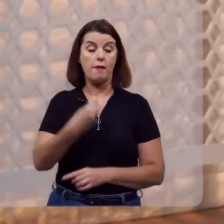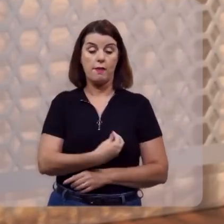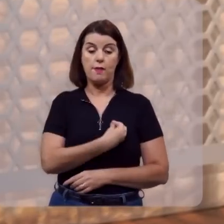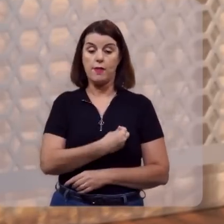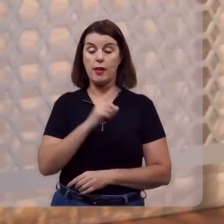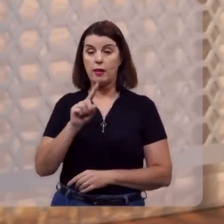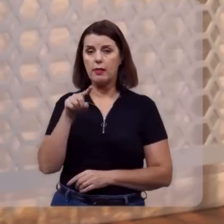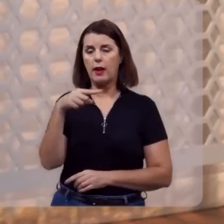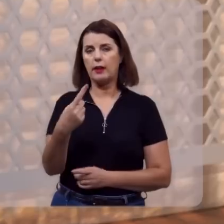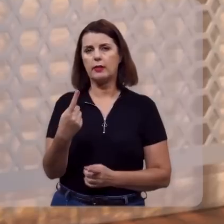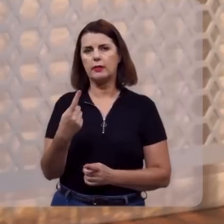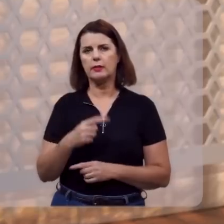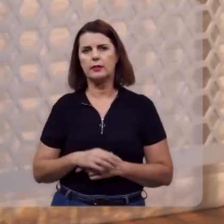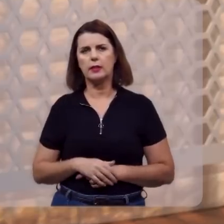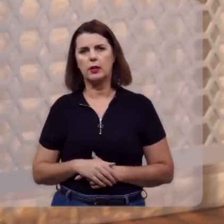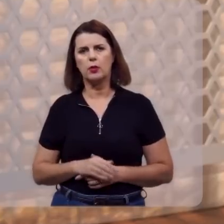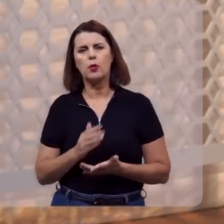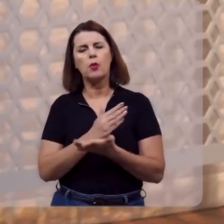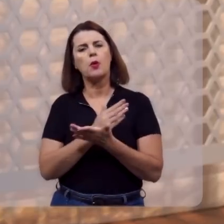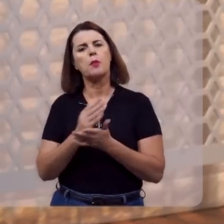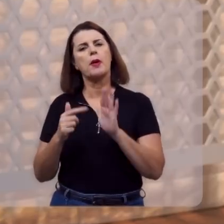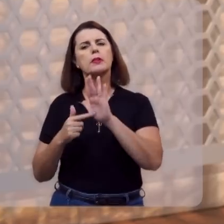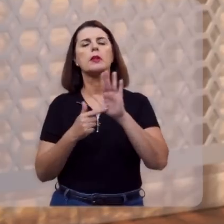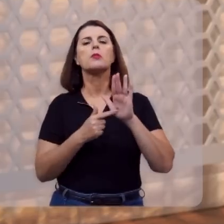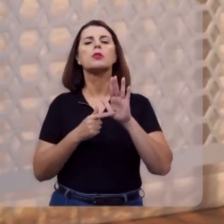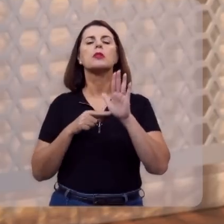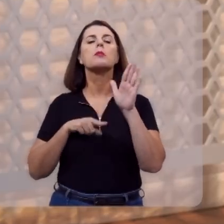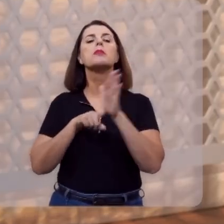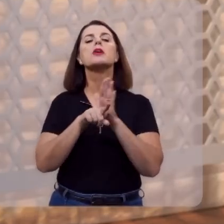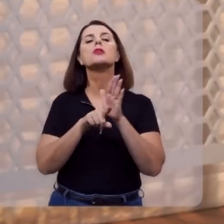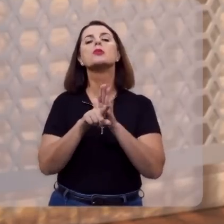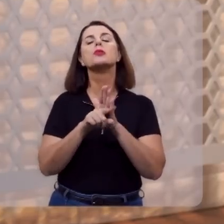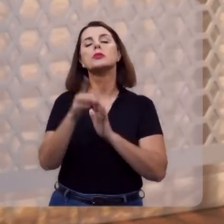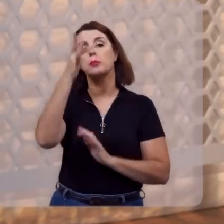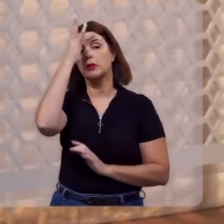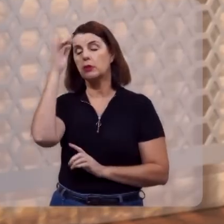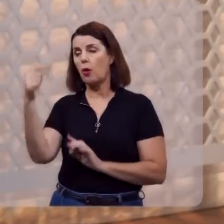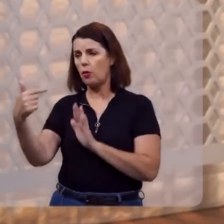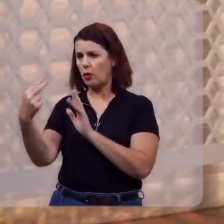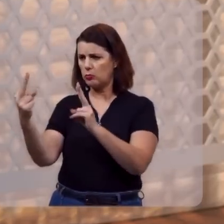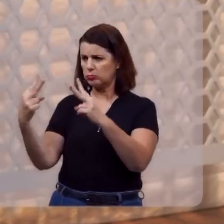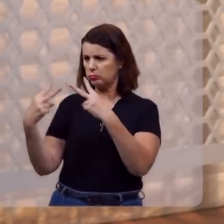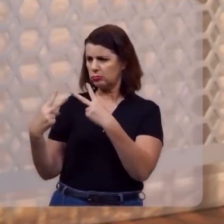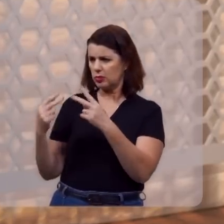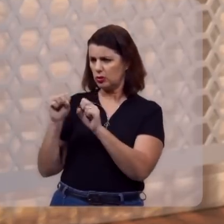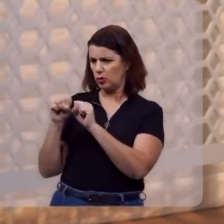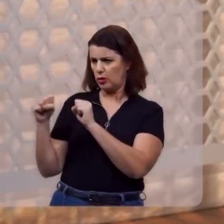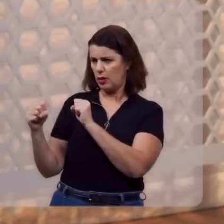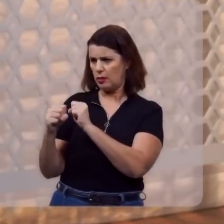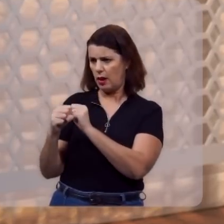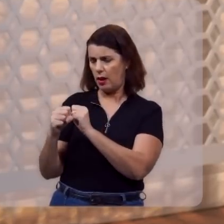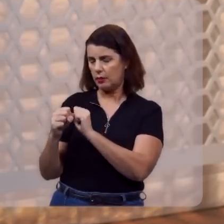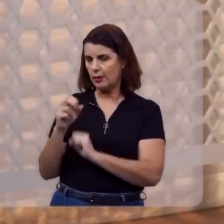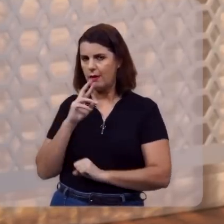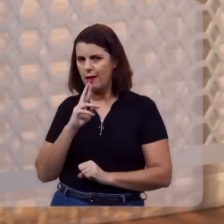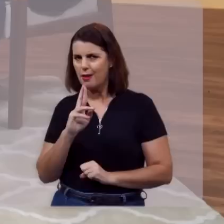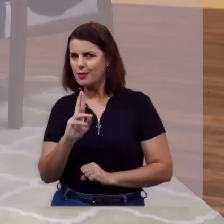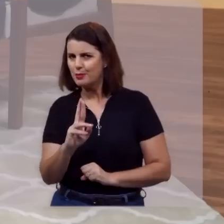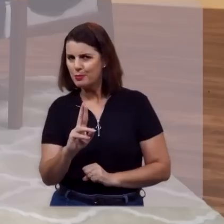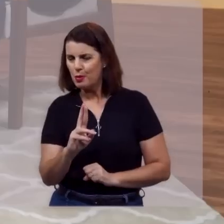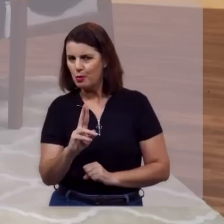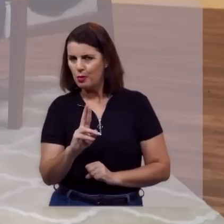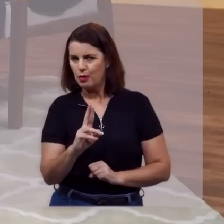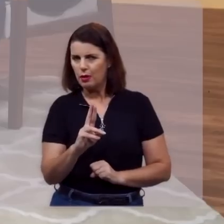E essa vida, então, ela começa a evocar algumas perguntas, questionamentos por parte das pessoas, por parte da sociedade. E